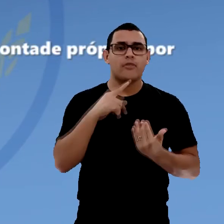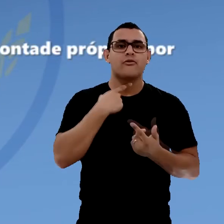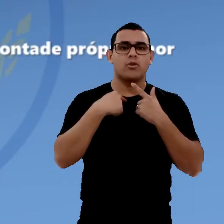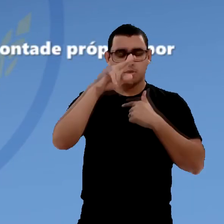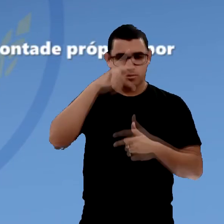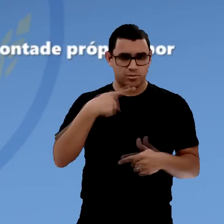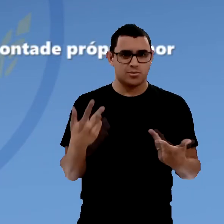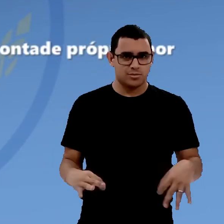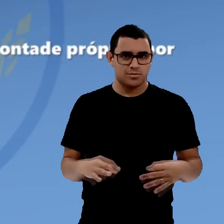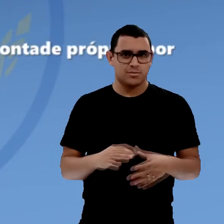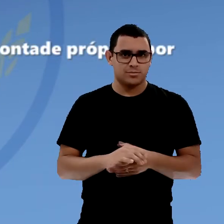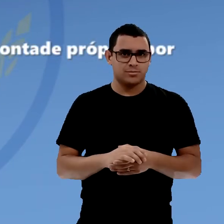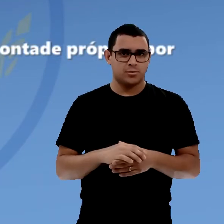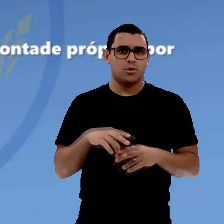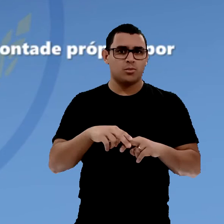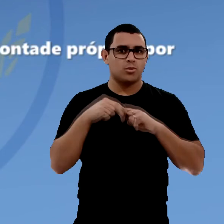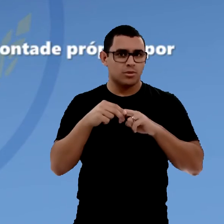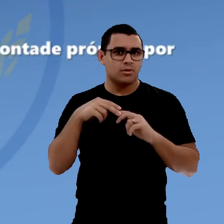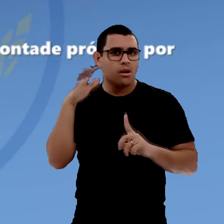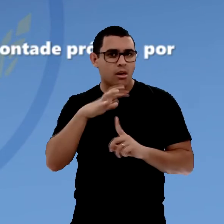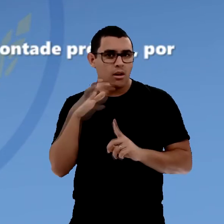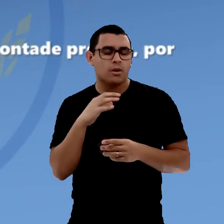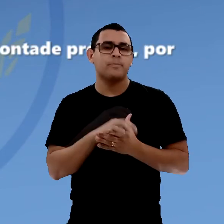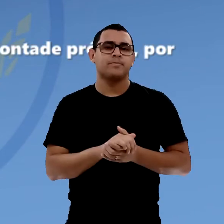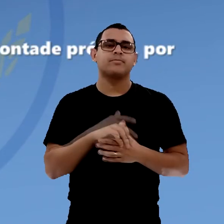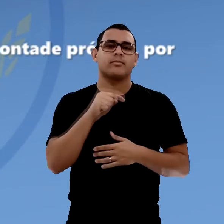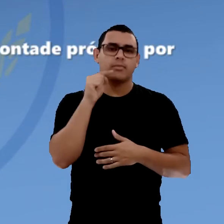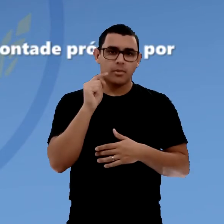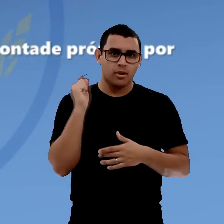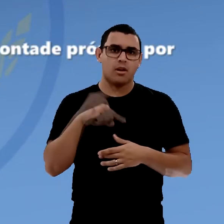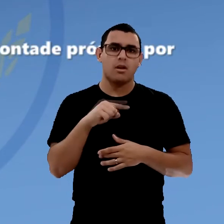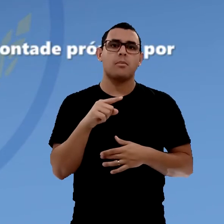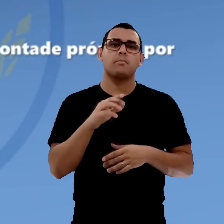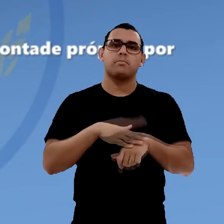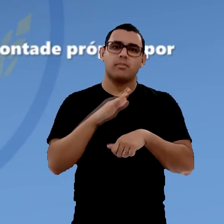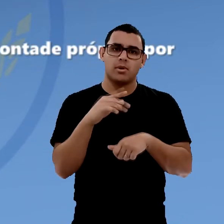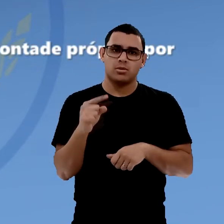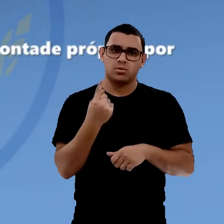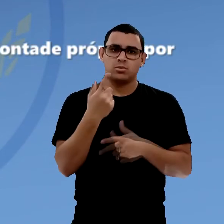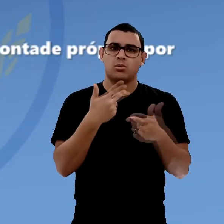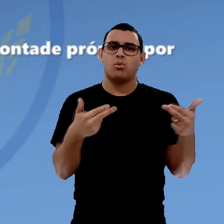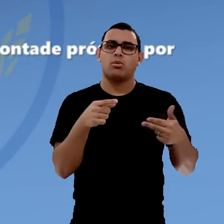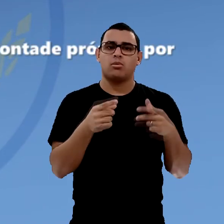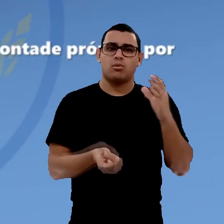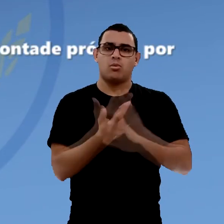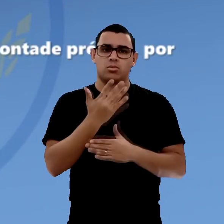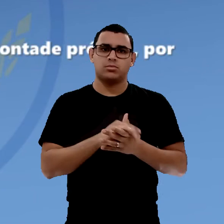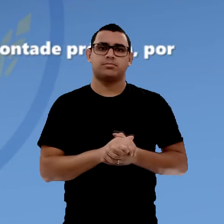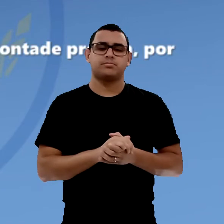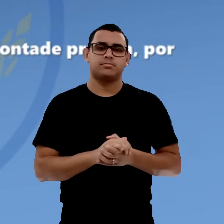fosse por vontade própria, por persuasão. Então isso é mais uma questão